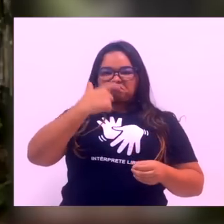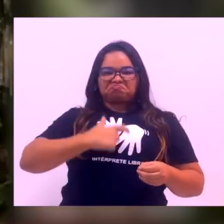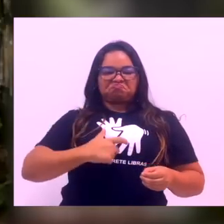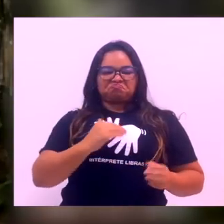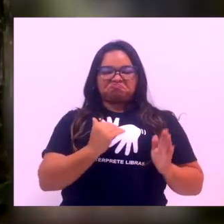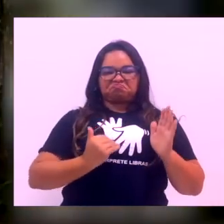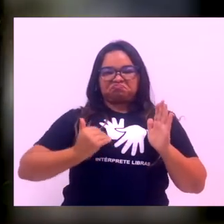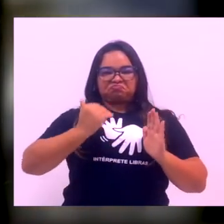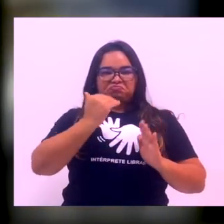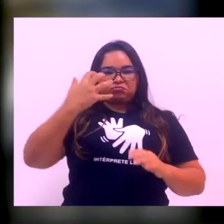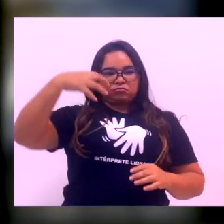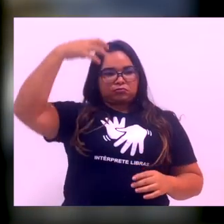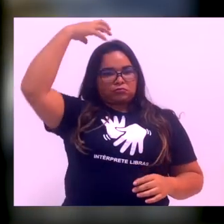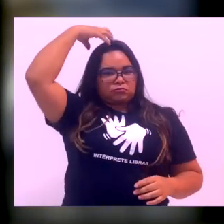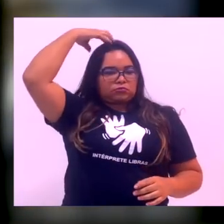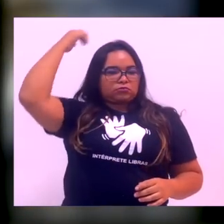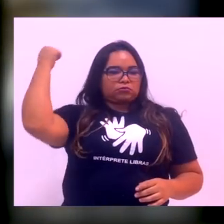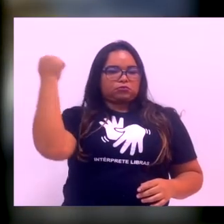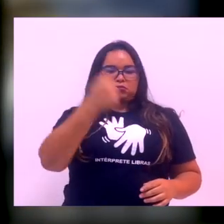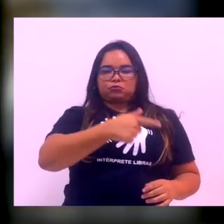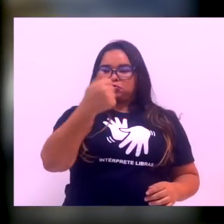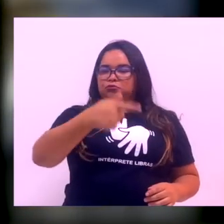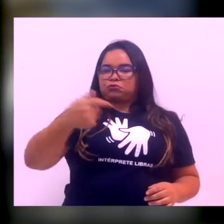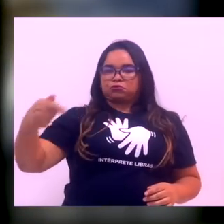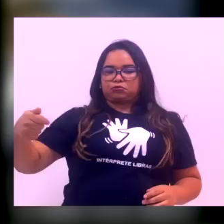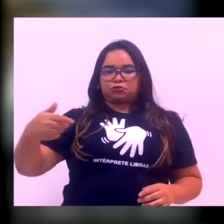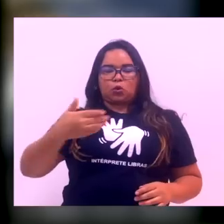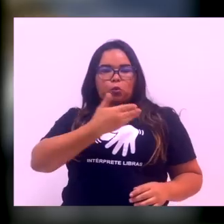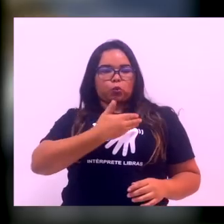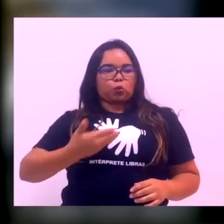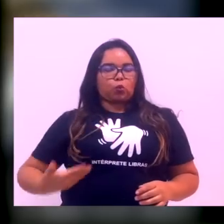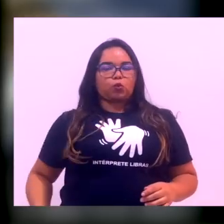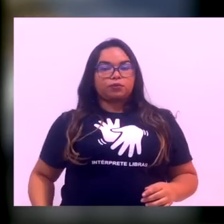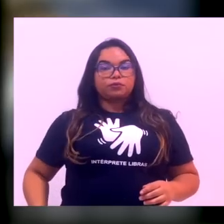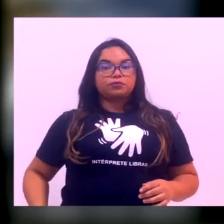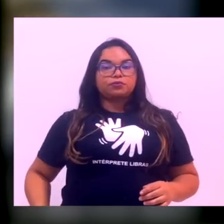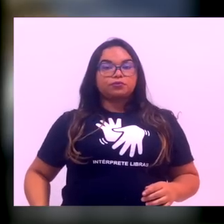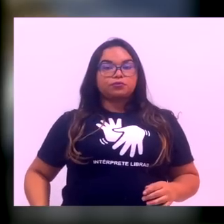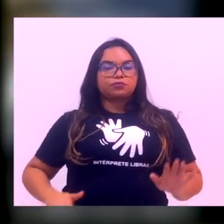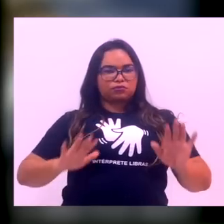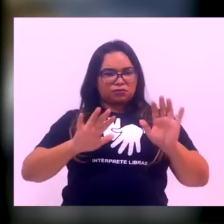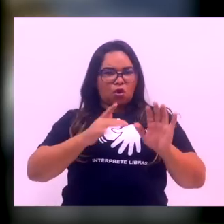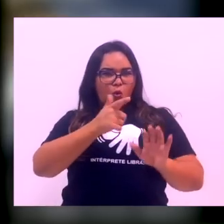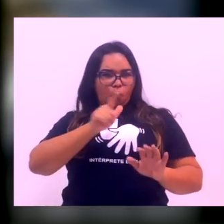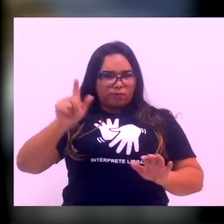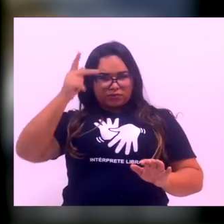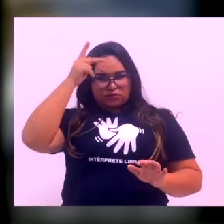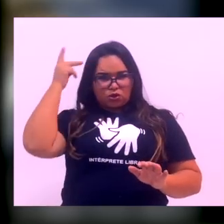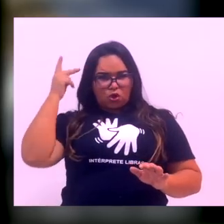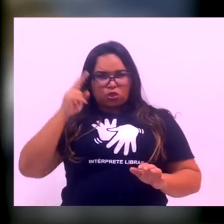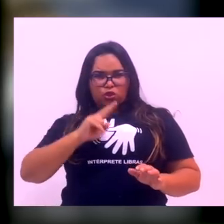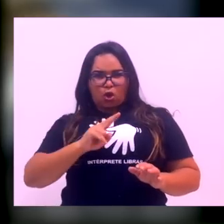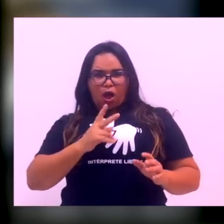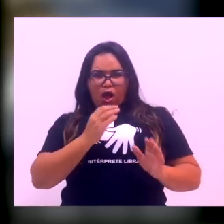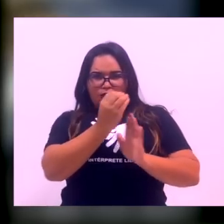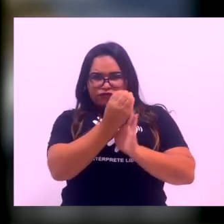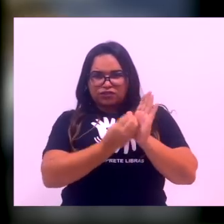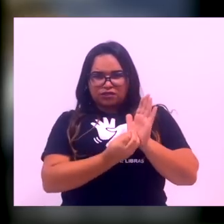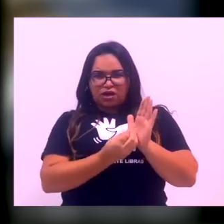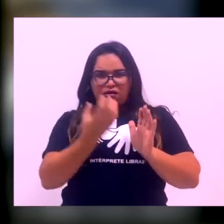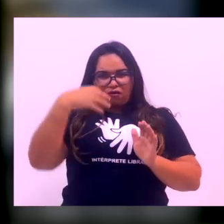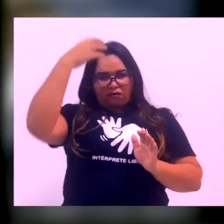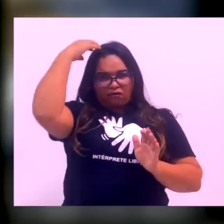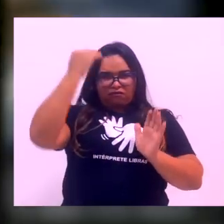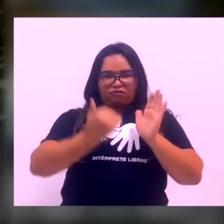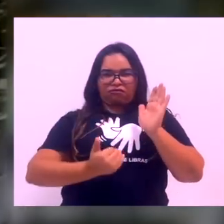que se chama a si mesmo de rei dos reis. E ele era conhecido como rei dos reis. Ele era o rei dos reis, o governador.